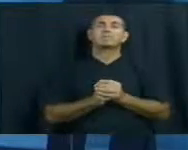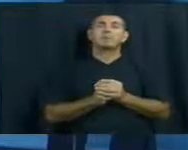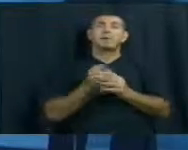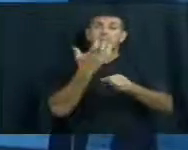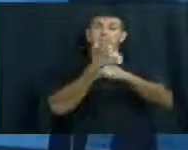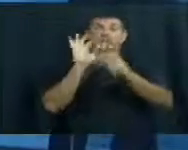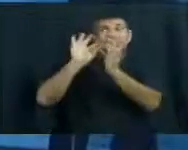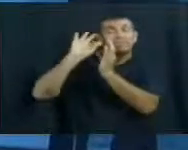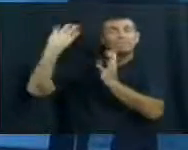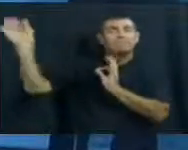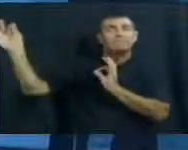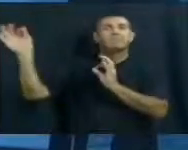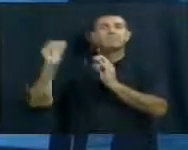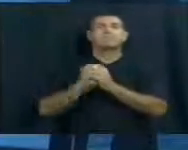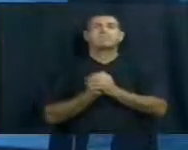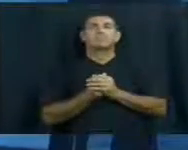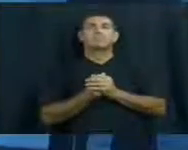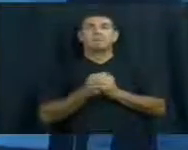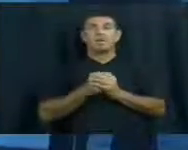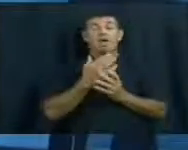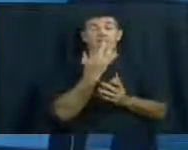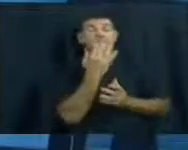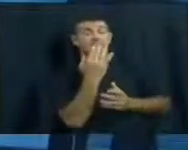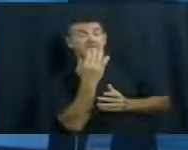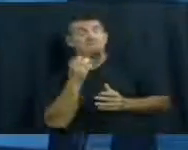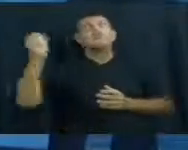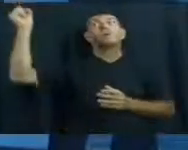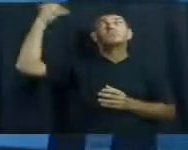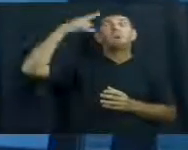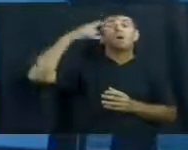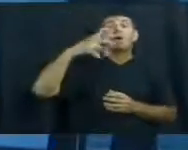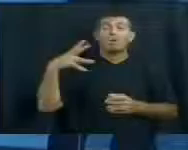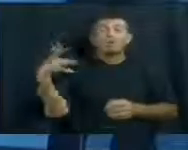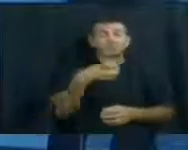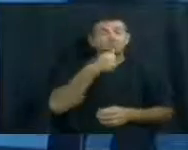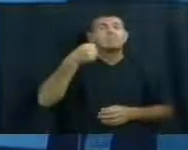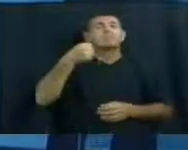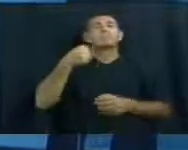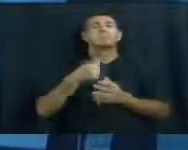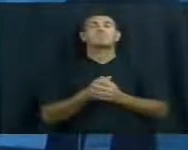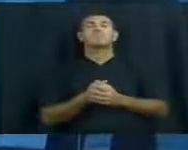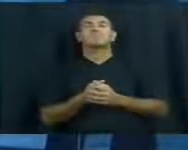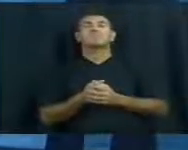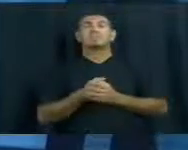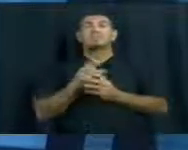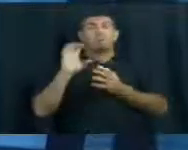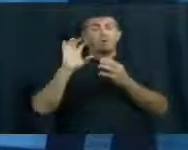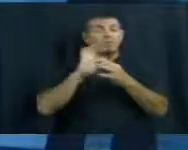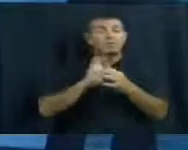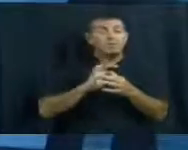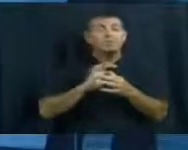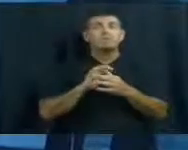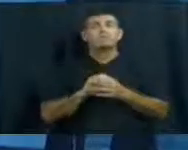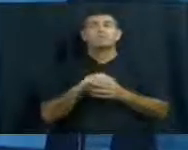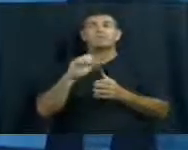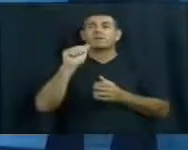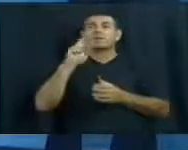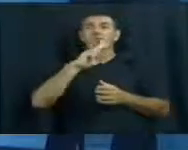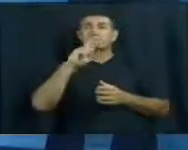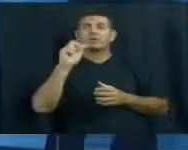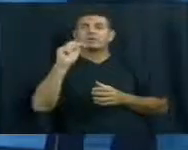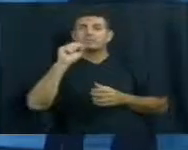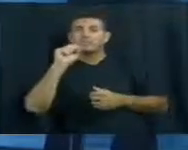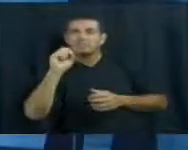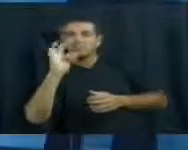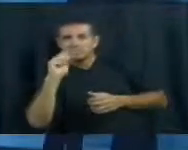Só e Cerveja no segundo distrito, que é muito bacana, sacudiu o segundo distrito. A União do Arrastão lá na Gamboa. O Rala